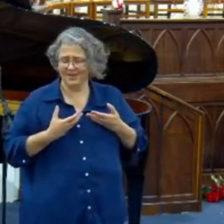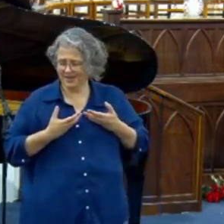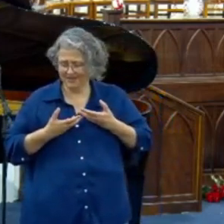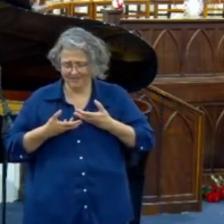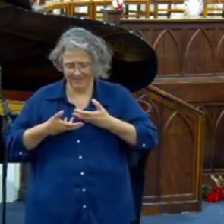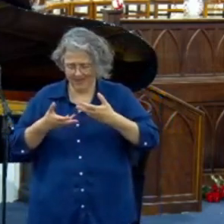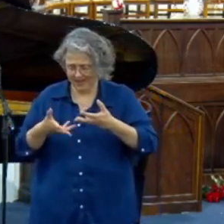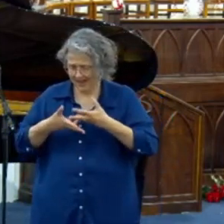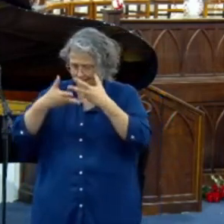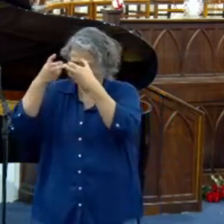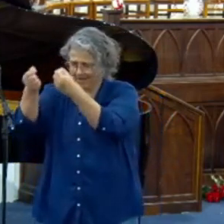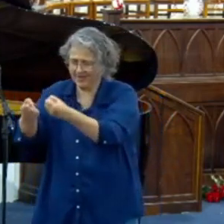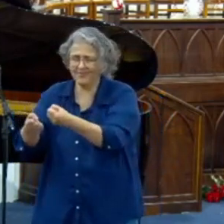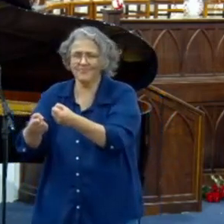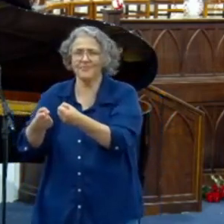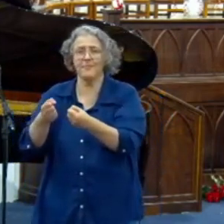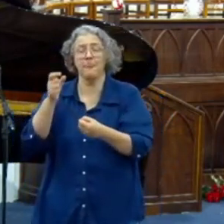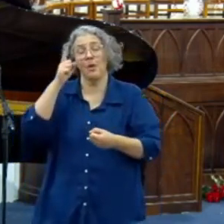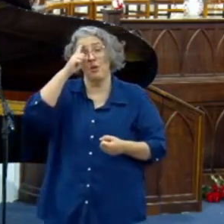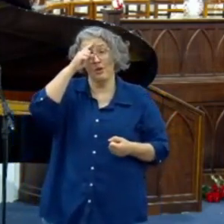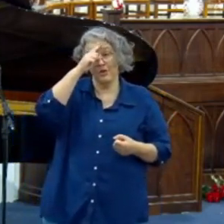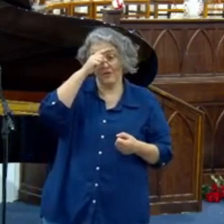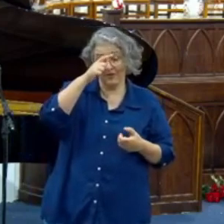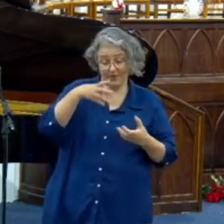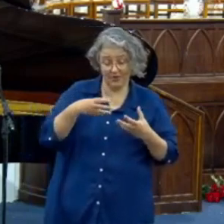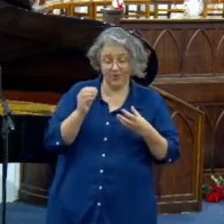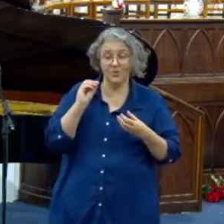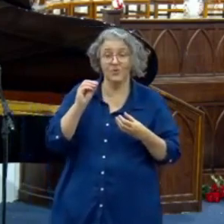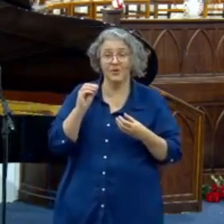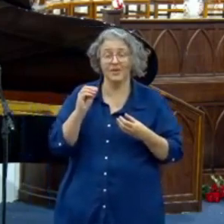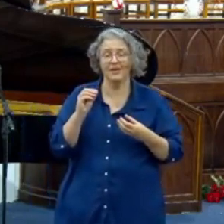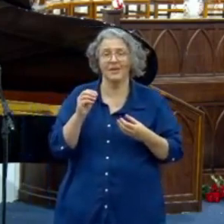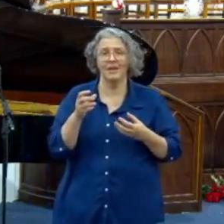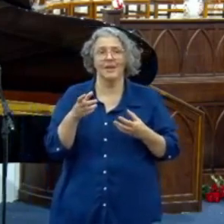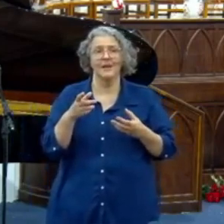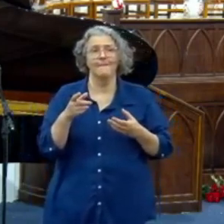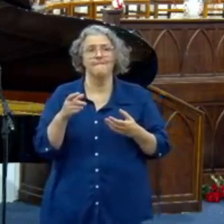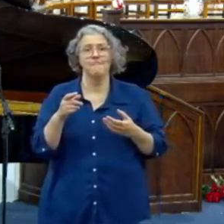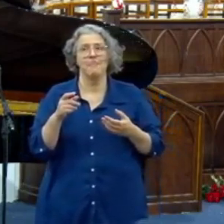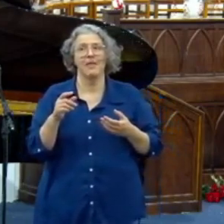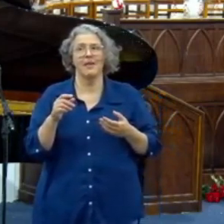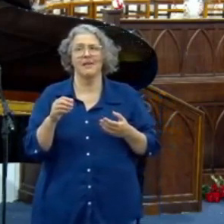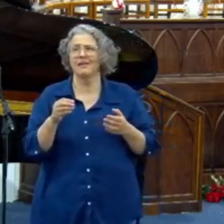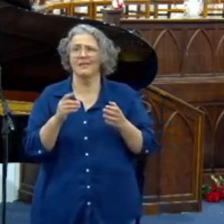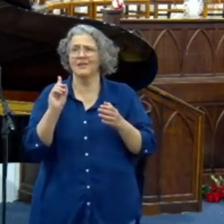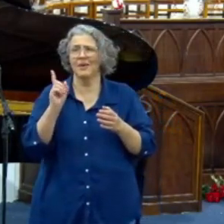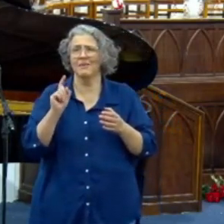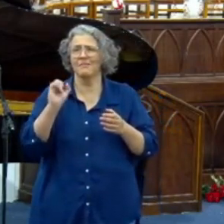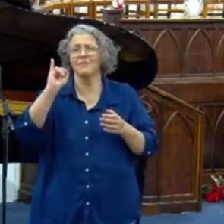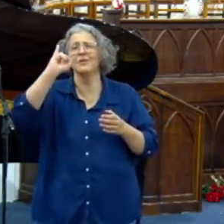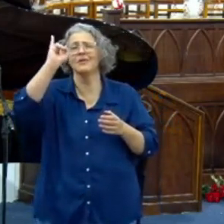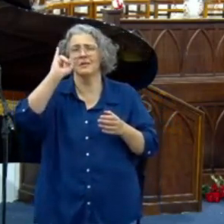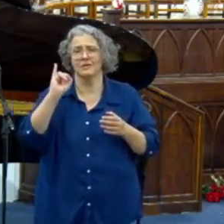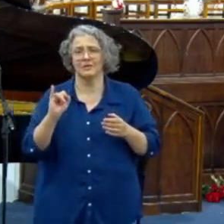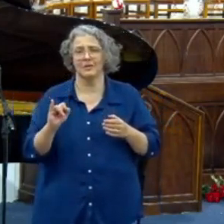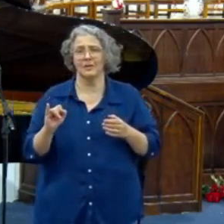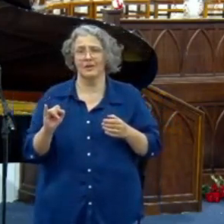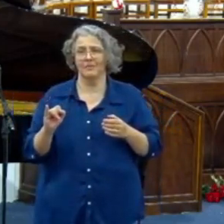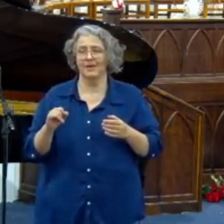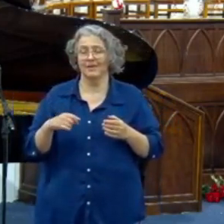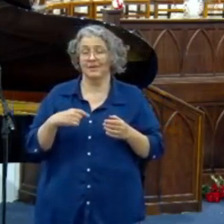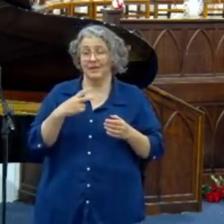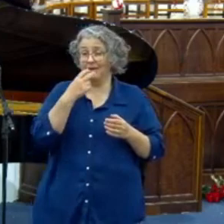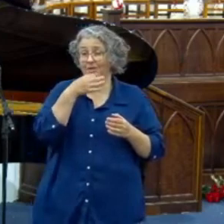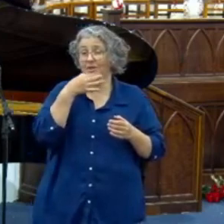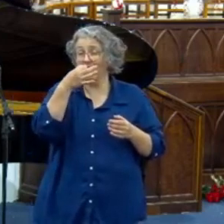ou a dificuldade em renunciar o que é perecível, tem afastado muita gente da